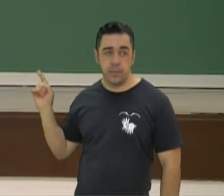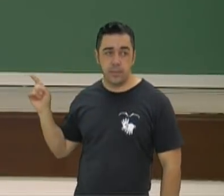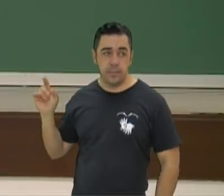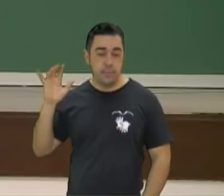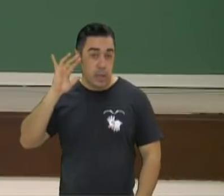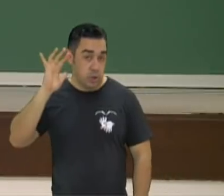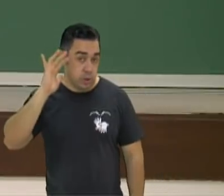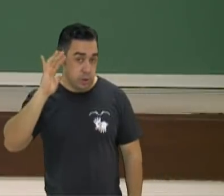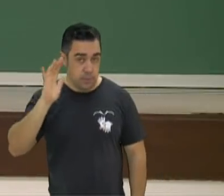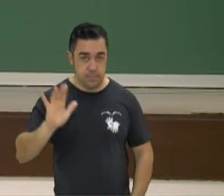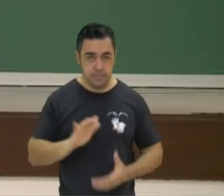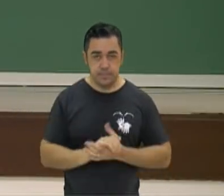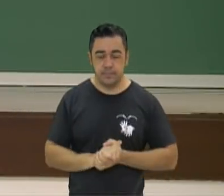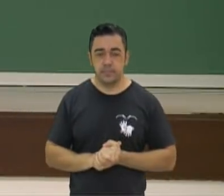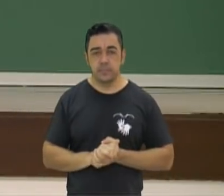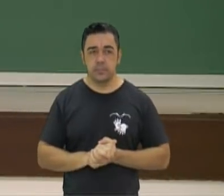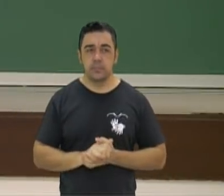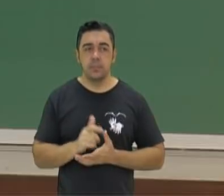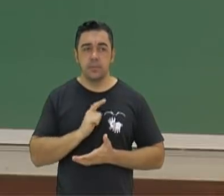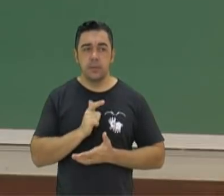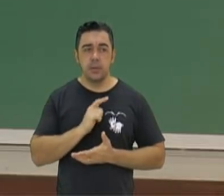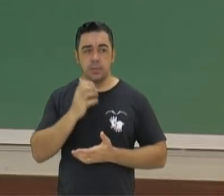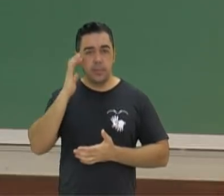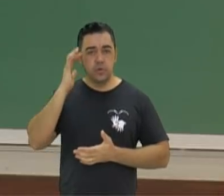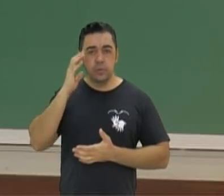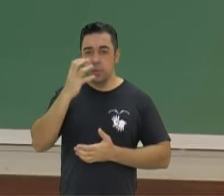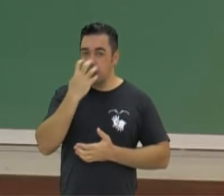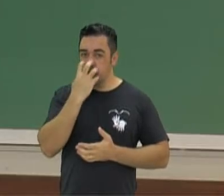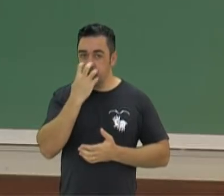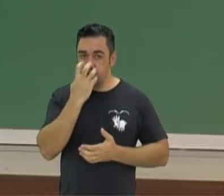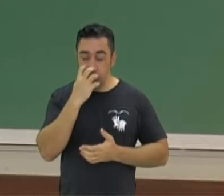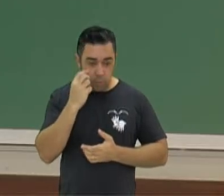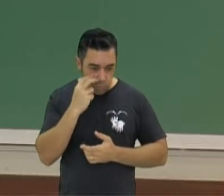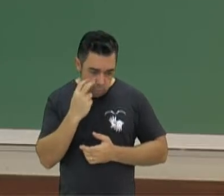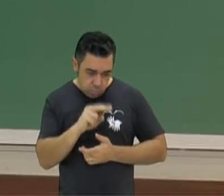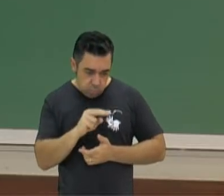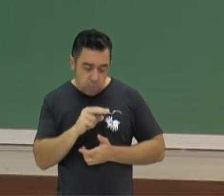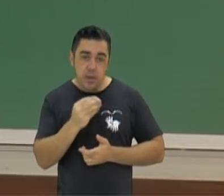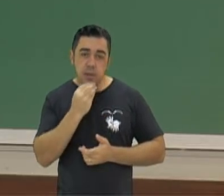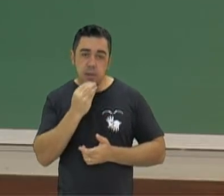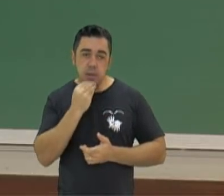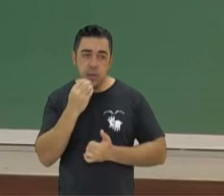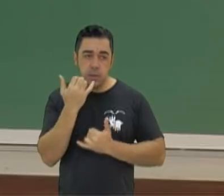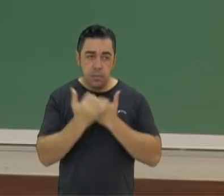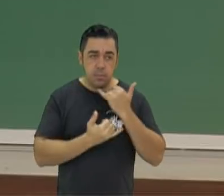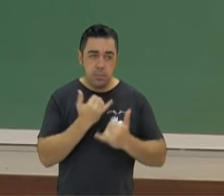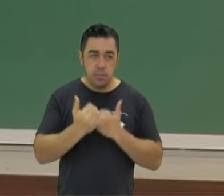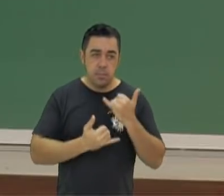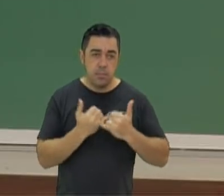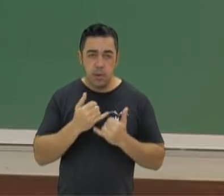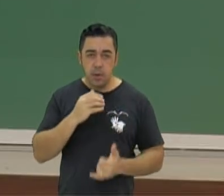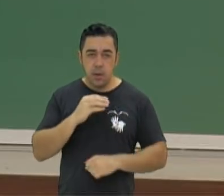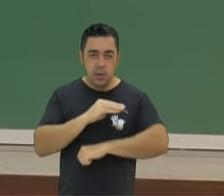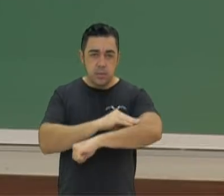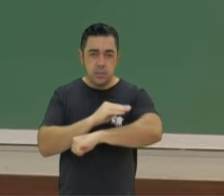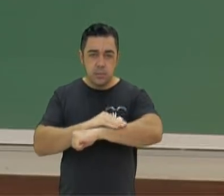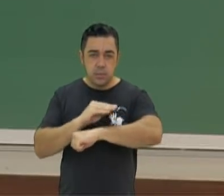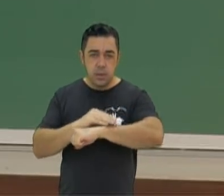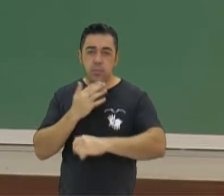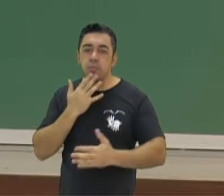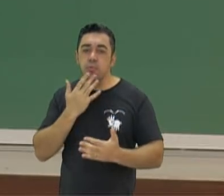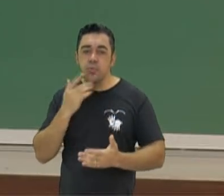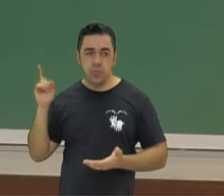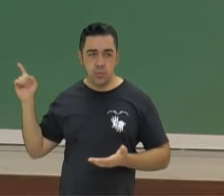de conta que tem lá um cachorro e ele vai e acaba tentando lá brincar com um sapinho, um anfíbio desse